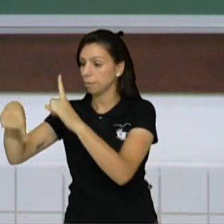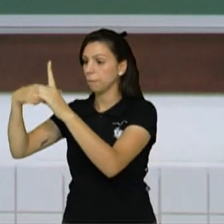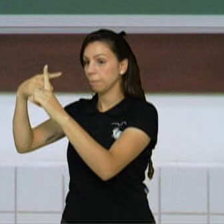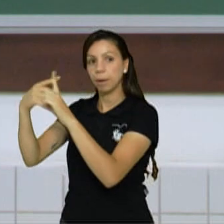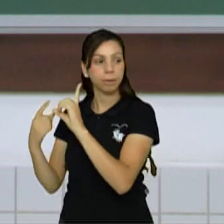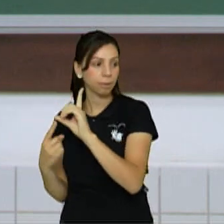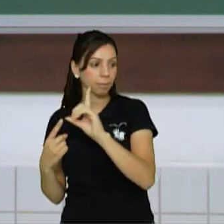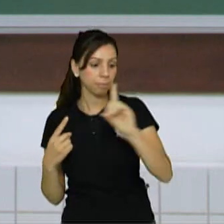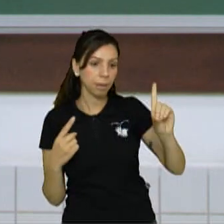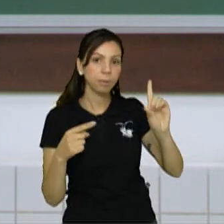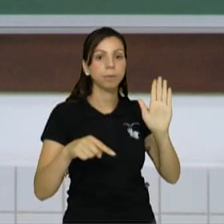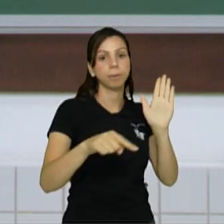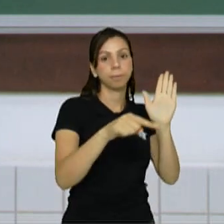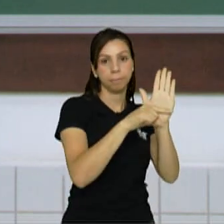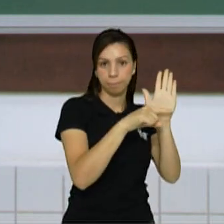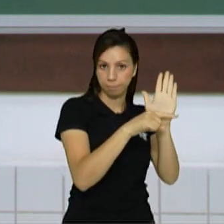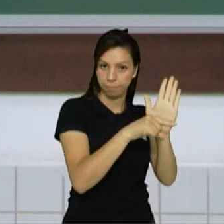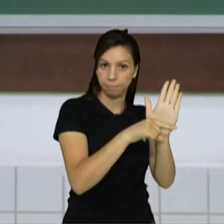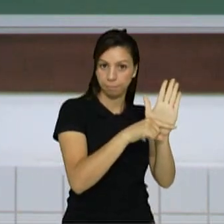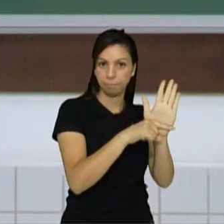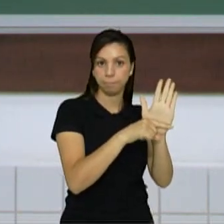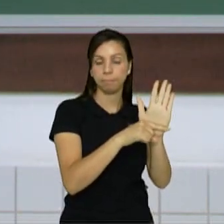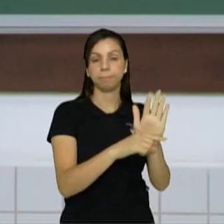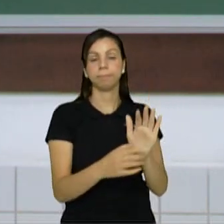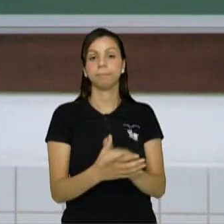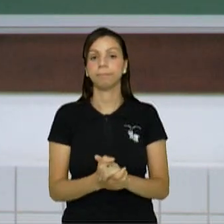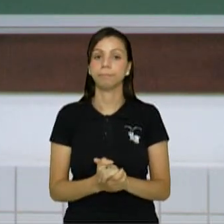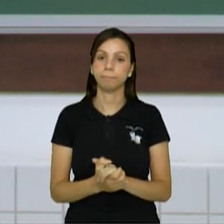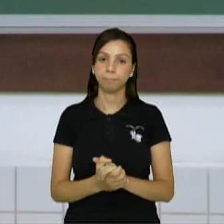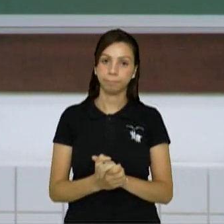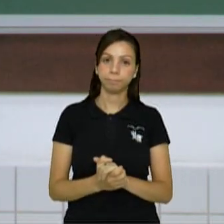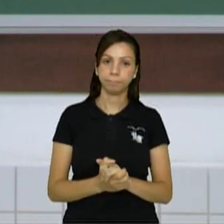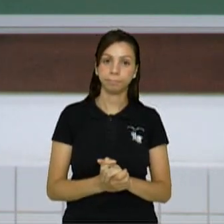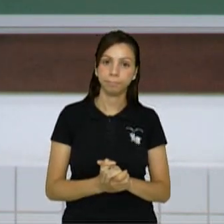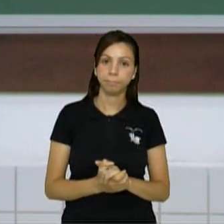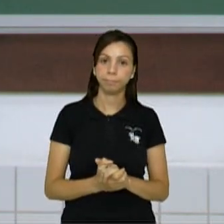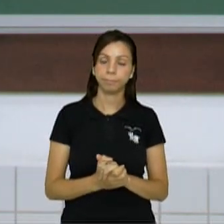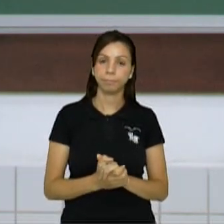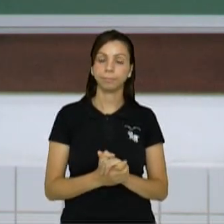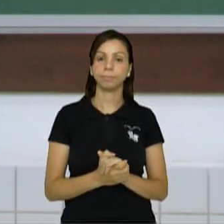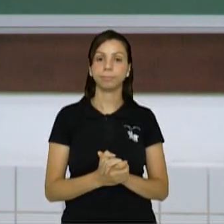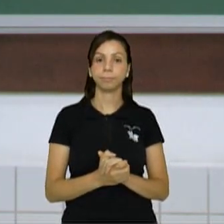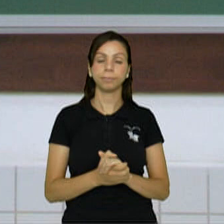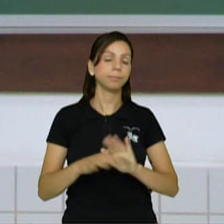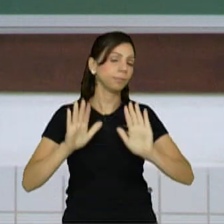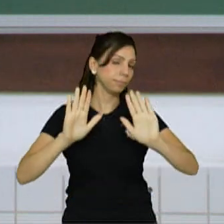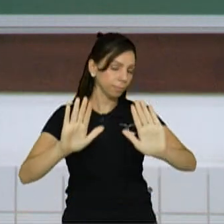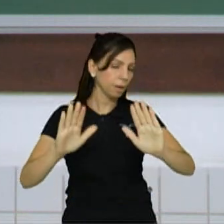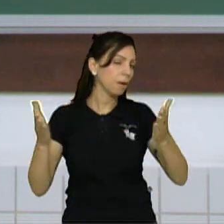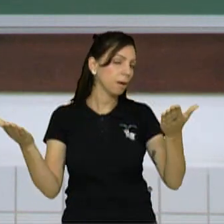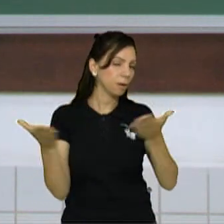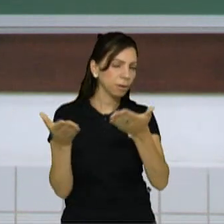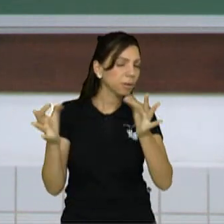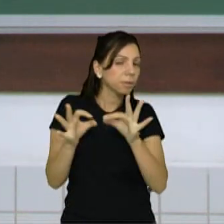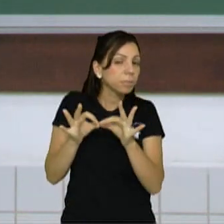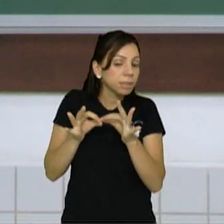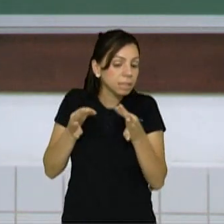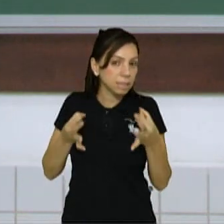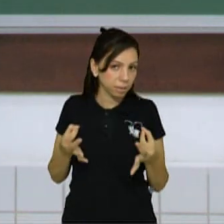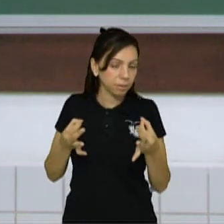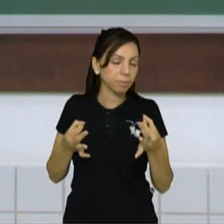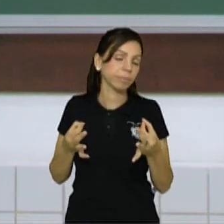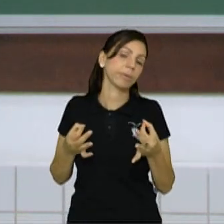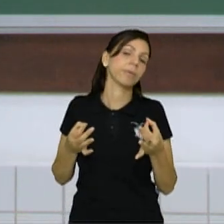para a direita, pessoal, nós temos um vetor, com certeza vai ter que ser menos. Senhoras e senhores, bem simples. Ora,